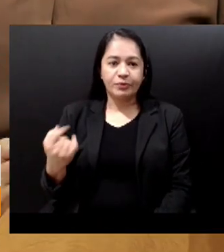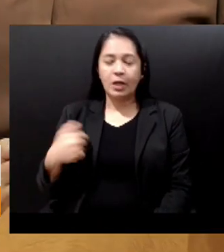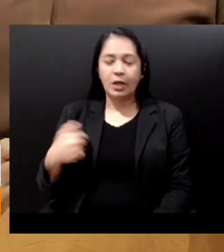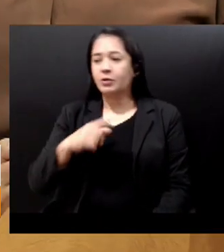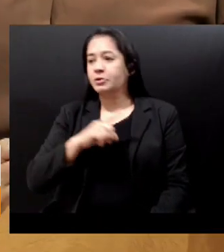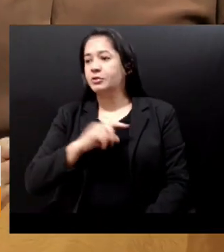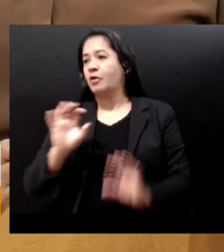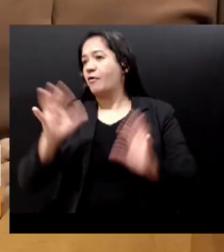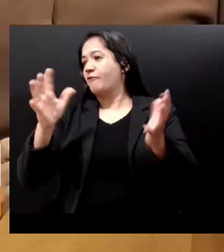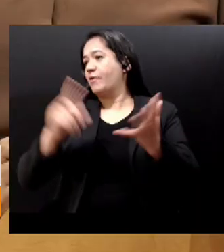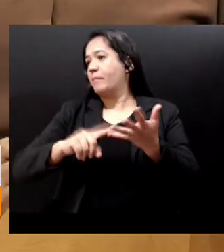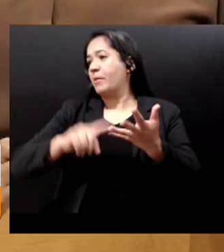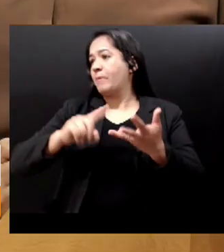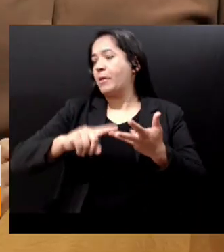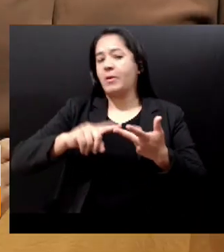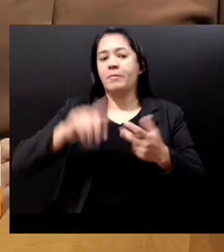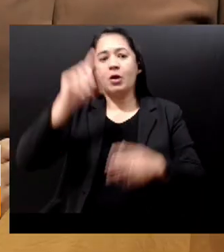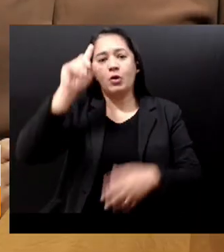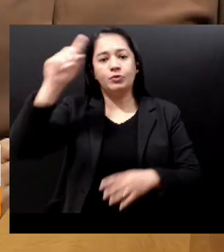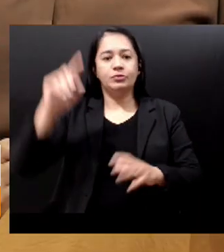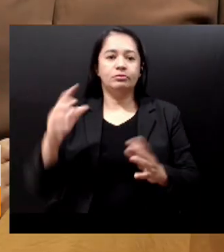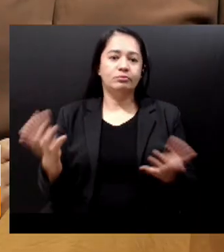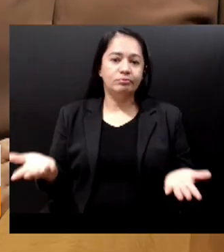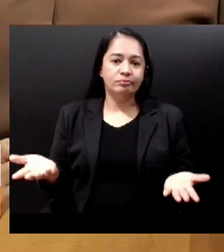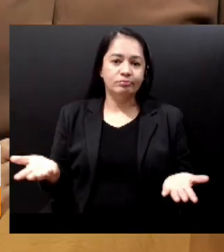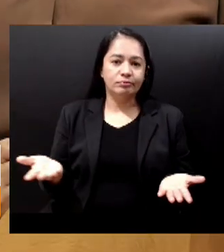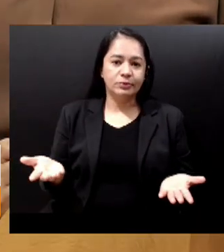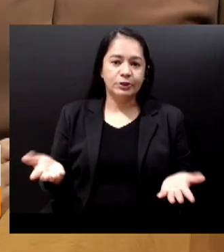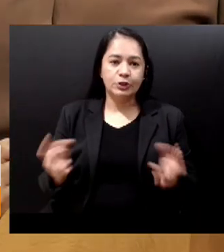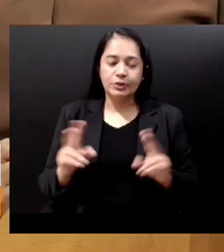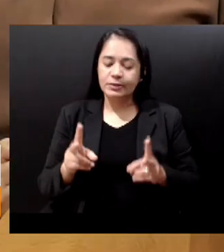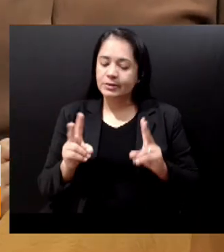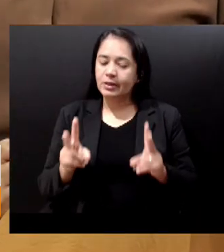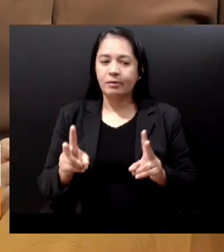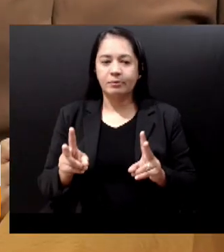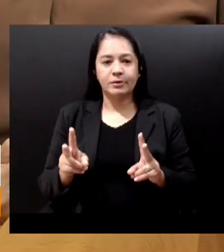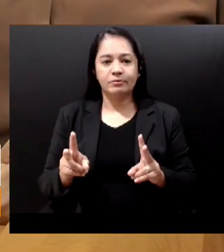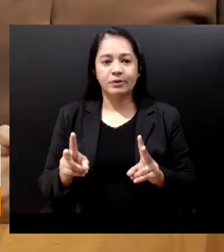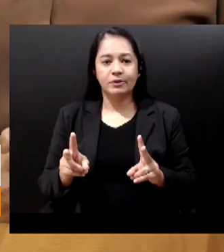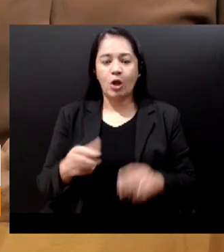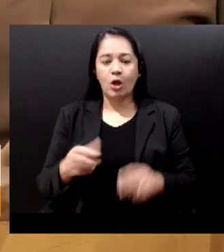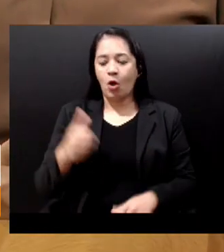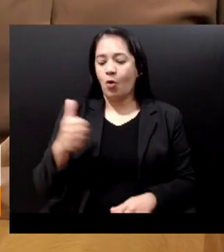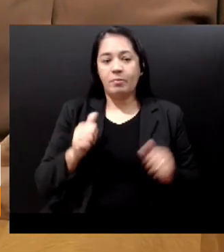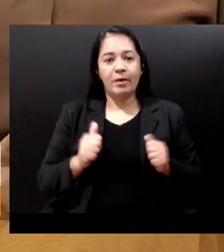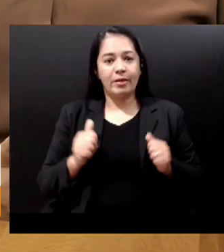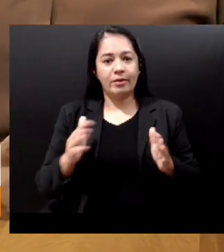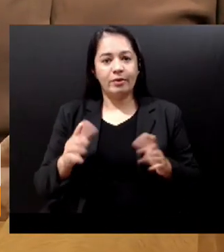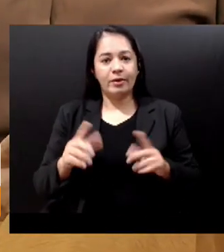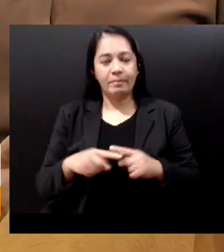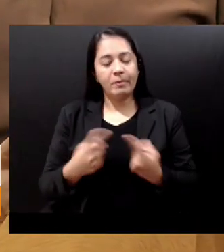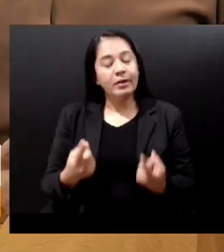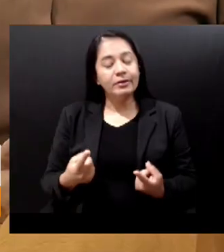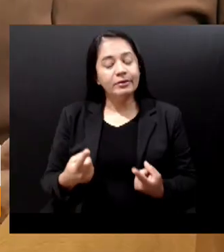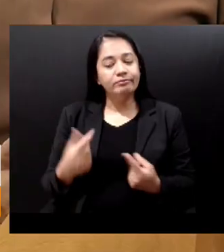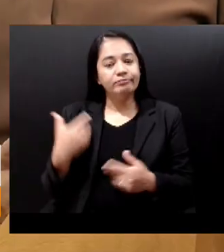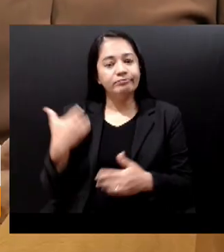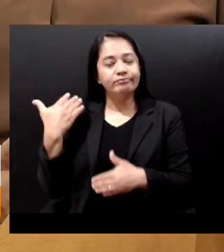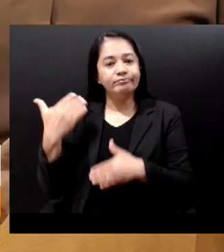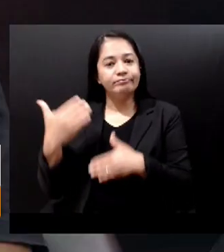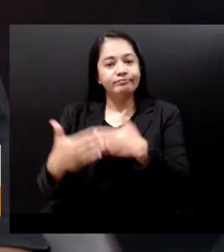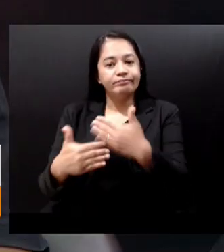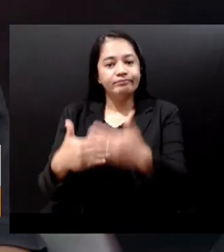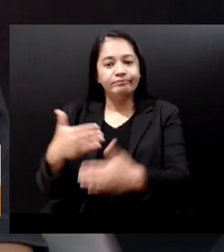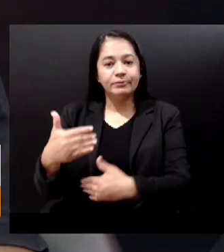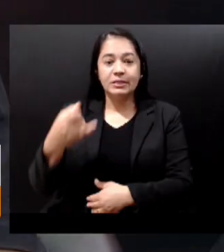tenho uma data Uhum. comemorativa, então isso sempre causa aquele primeiro passo, mas aí depois, se essa festa ou se esse